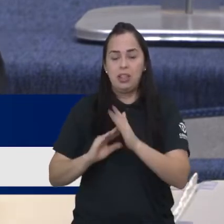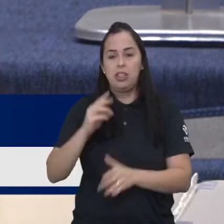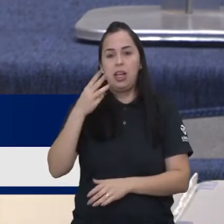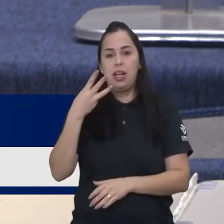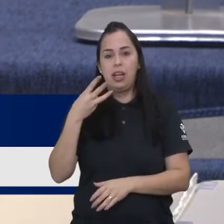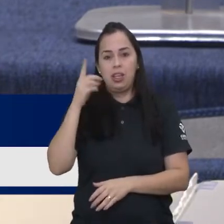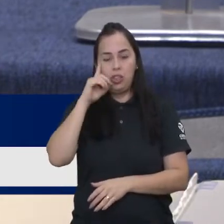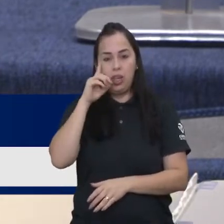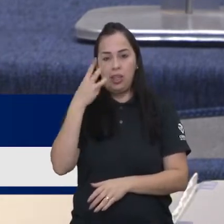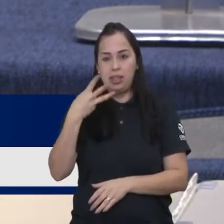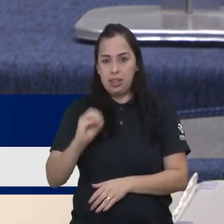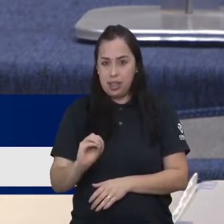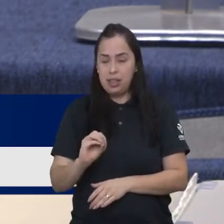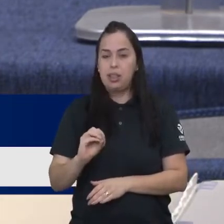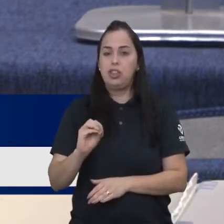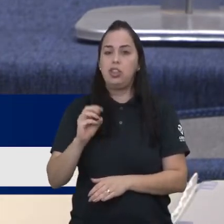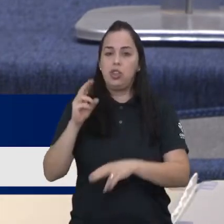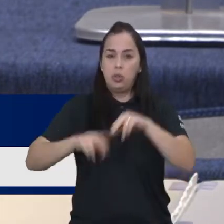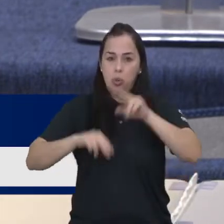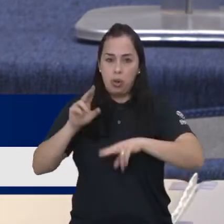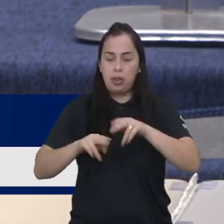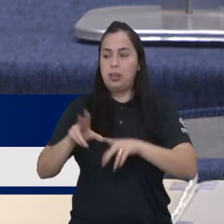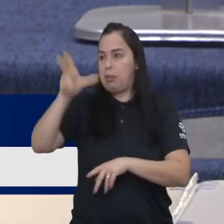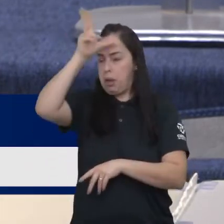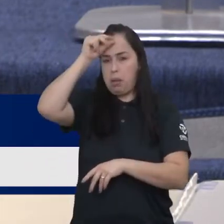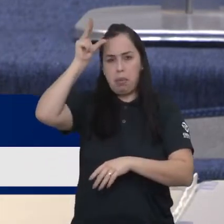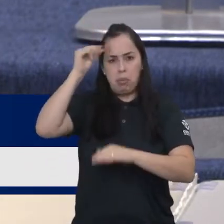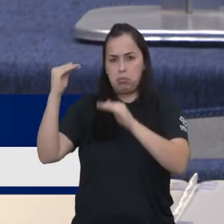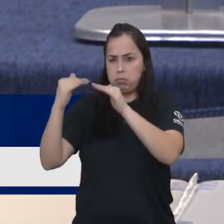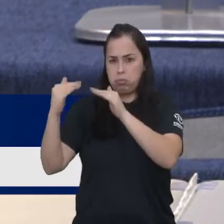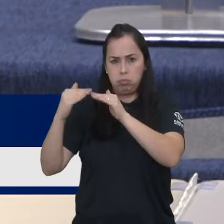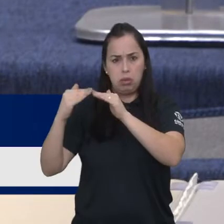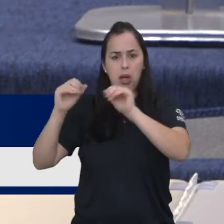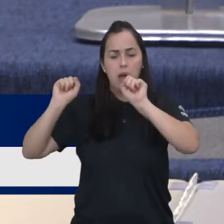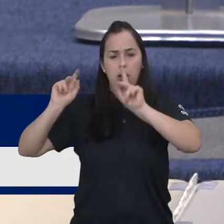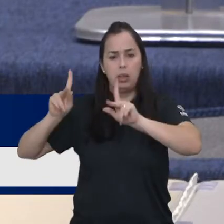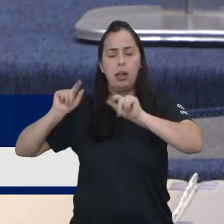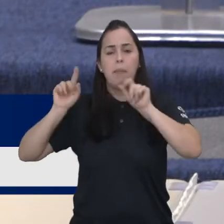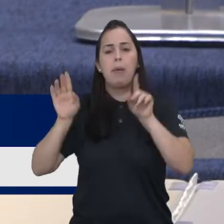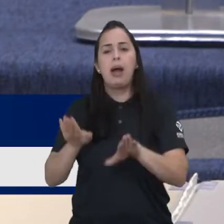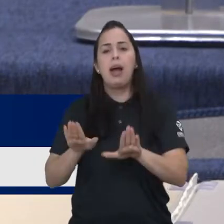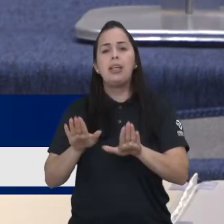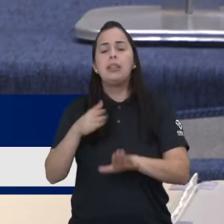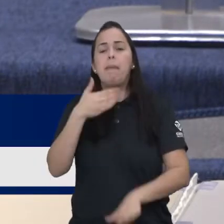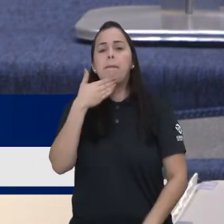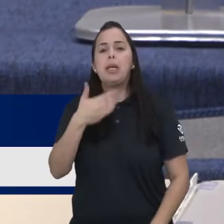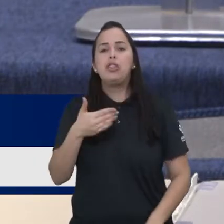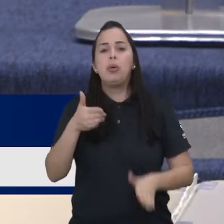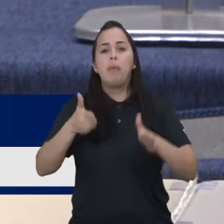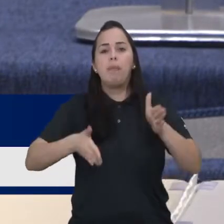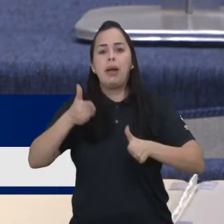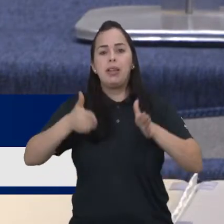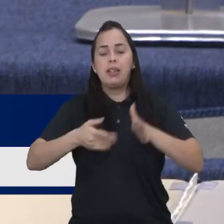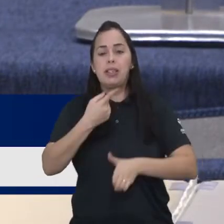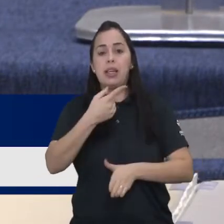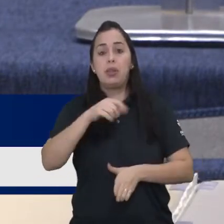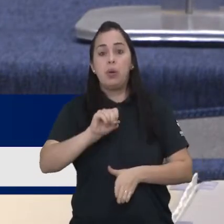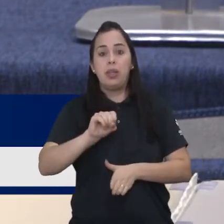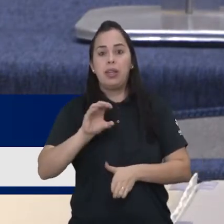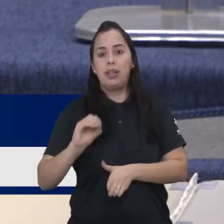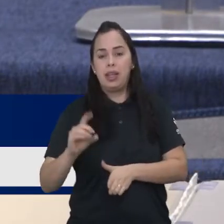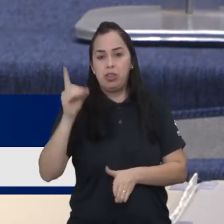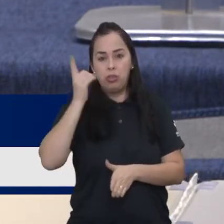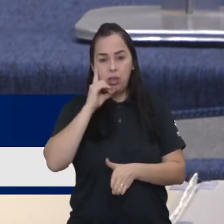E a Prefeitura tem concordado também com isso, com essa suspensão, não tem seu posto, mas tem pedido um prazo de 180